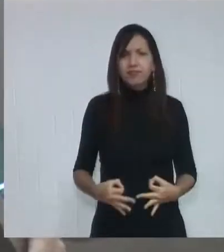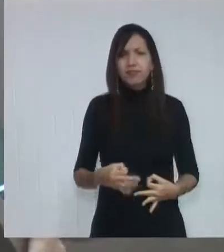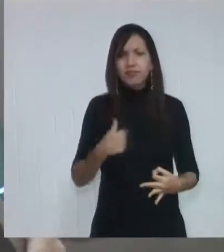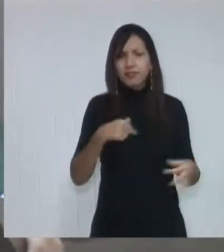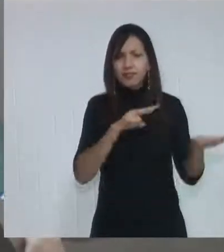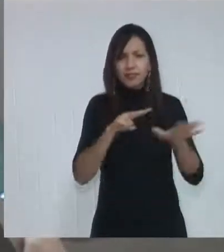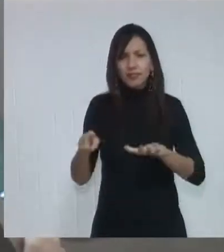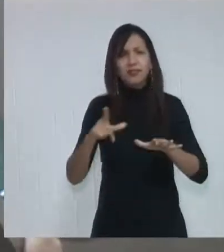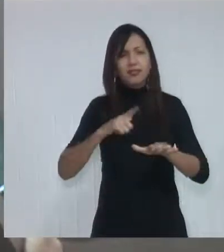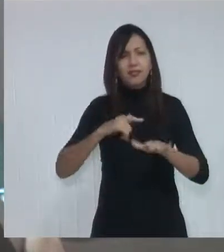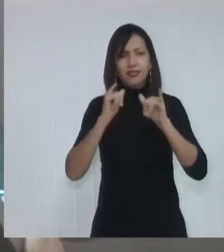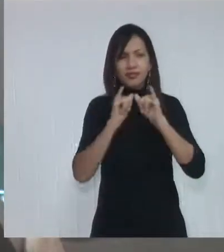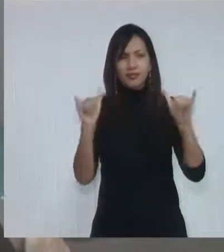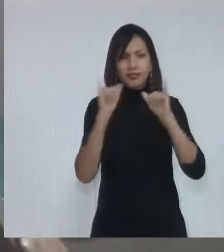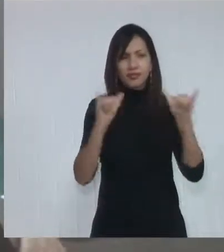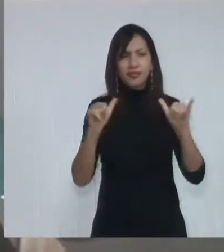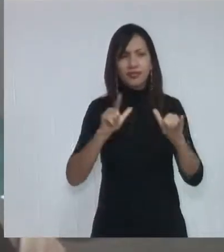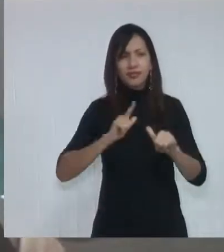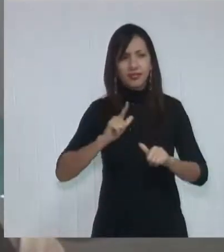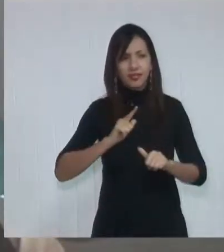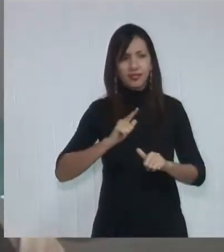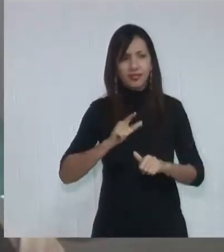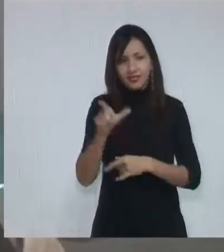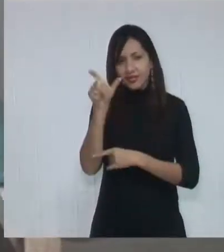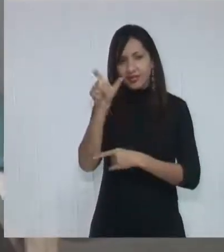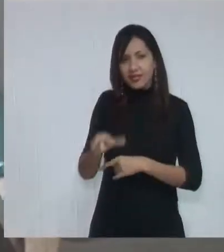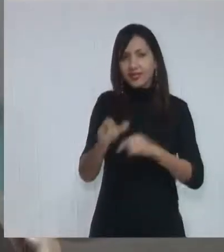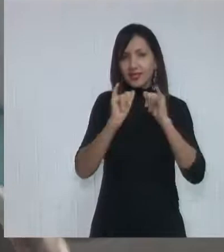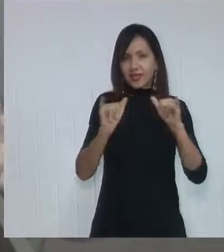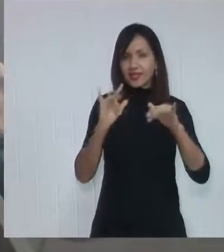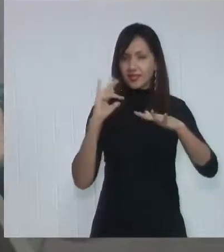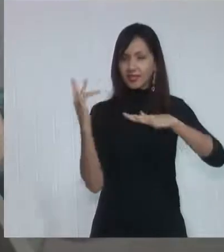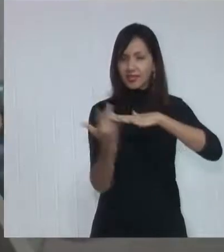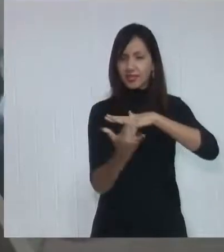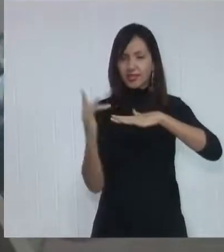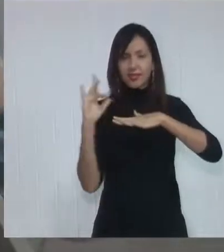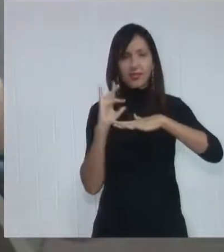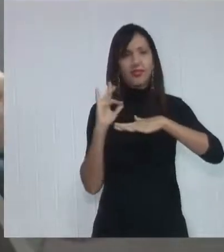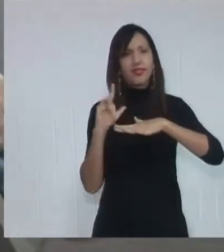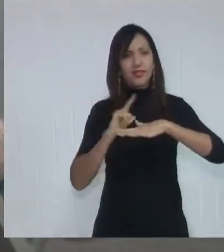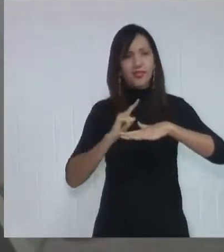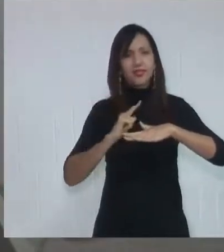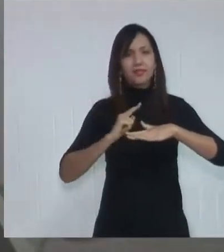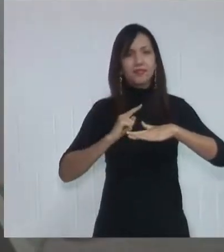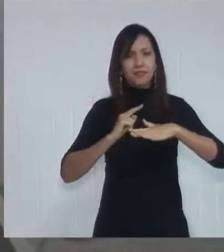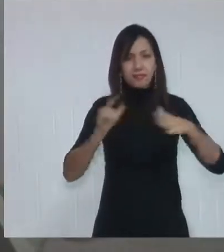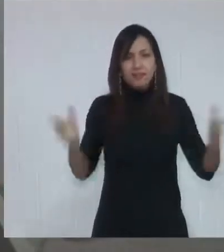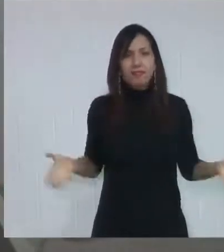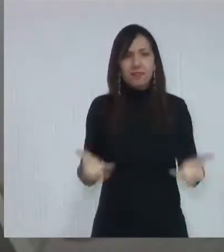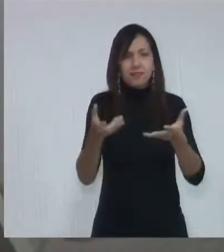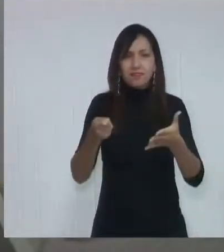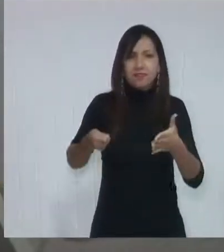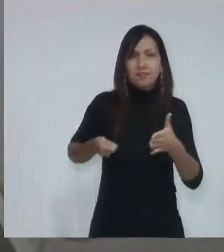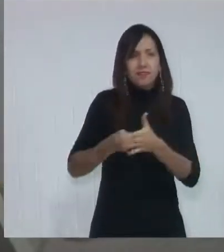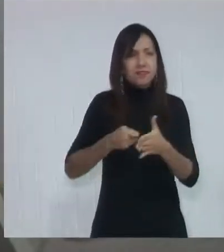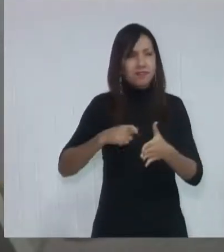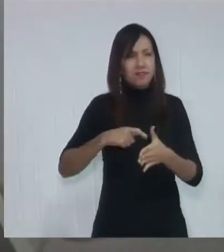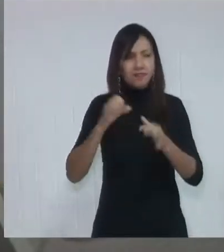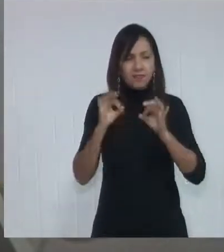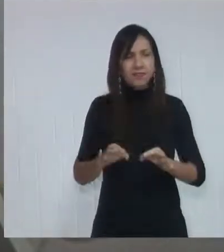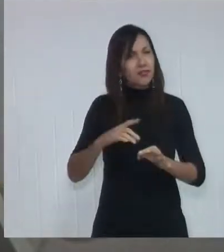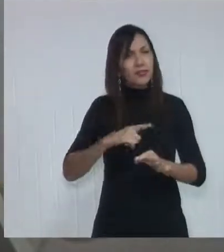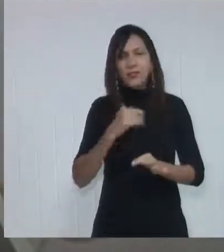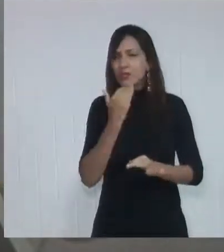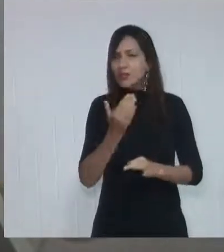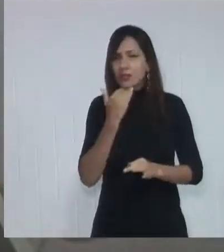estarei divulgando, usando um gerúndio, na minha rede social, o caminho para que a gente possa movimentar e cobrar que, de fato, não